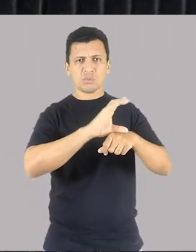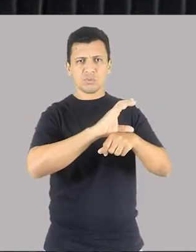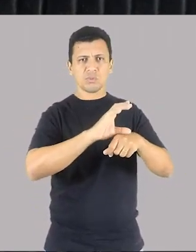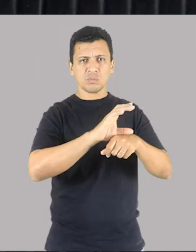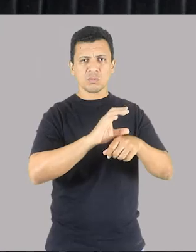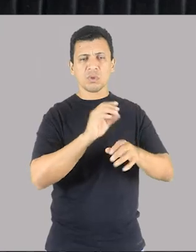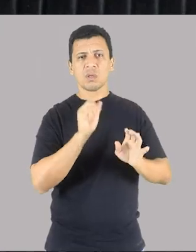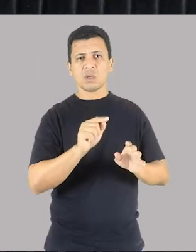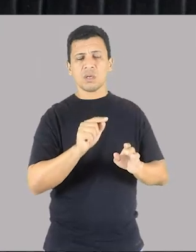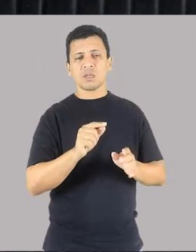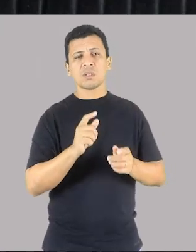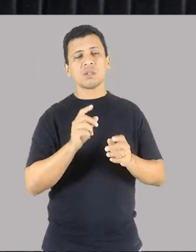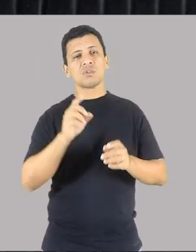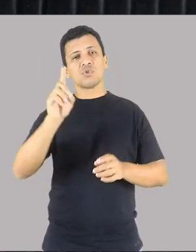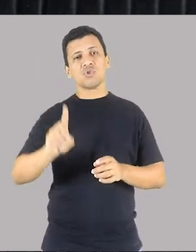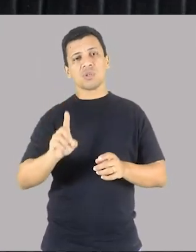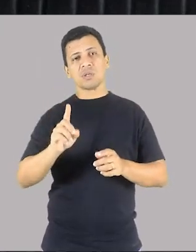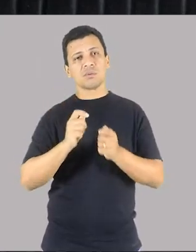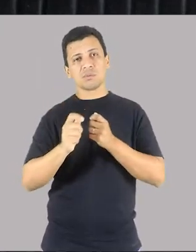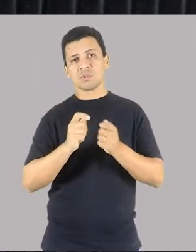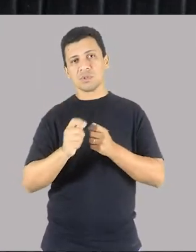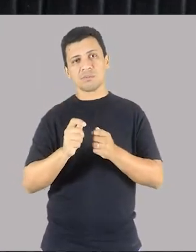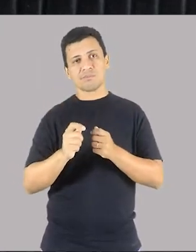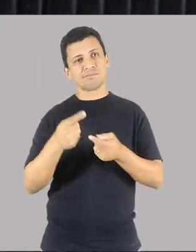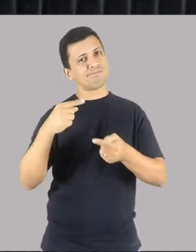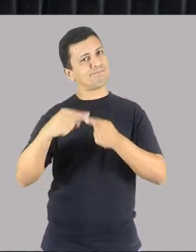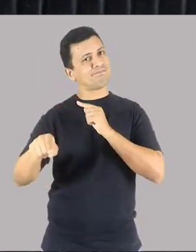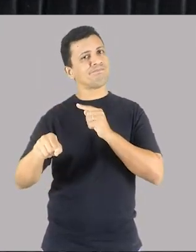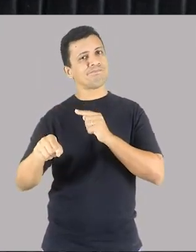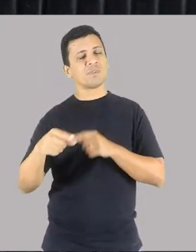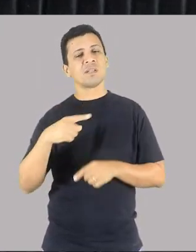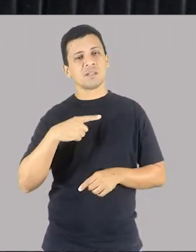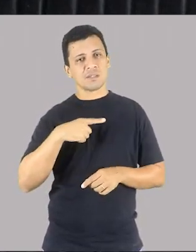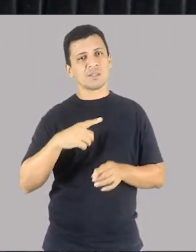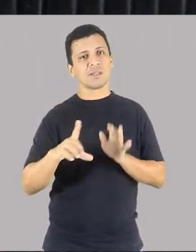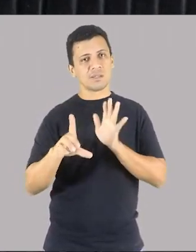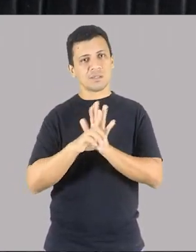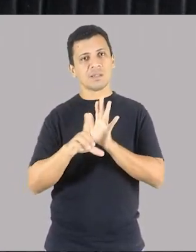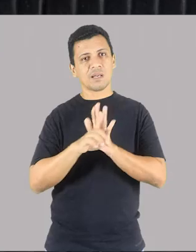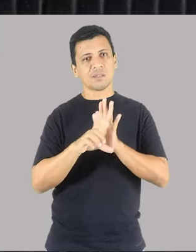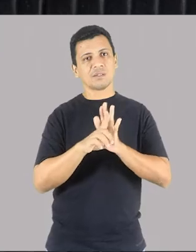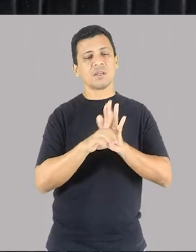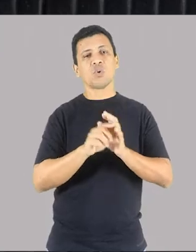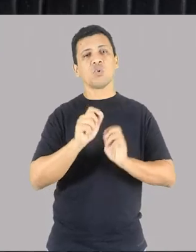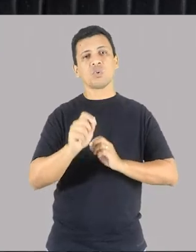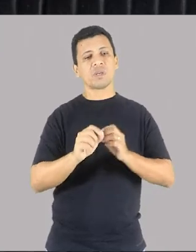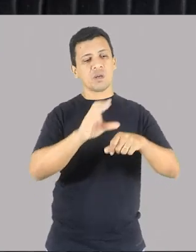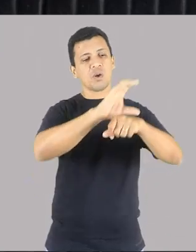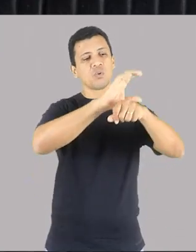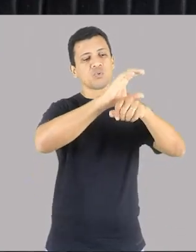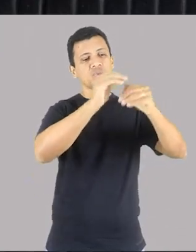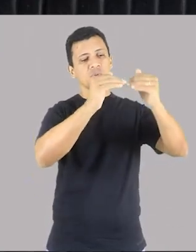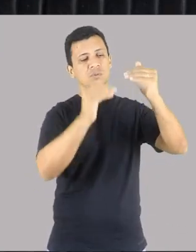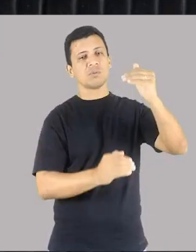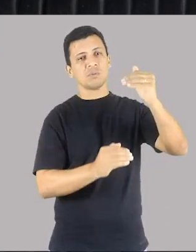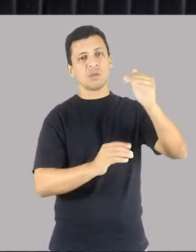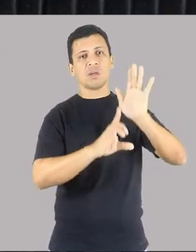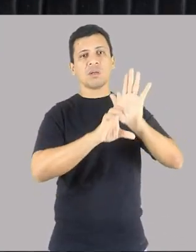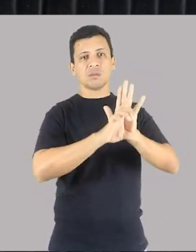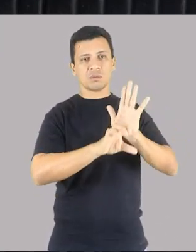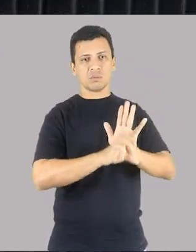certo? E são cabíveis à administração pública e estão descritos ali. Mas, se alguma questão vier perguntar se eles são os únicos